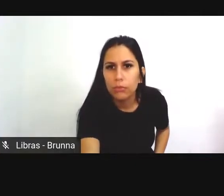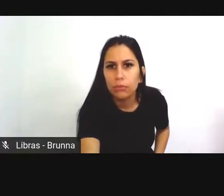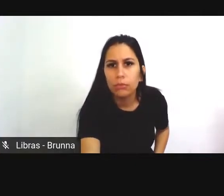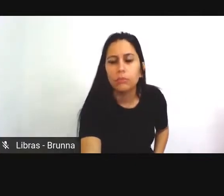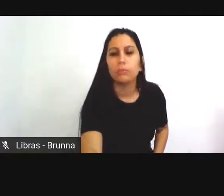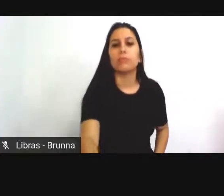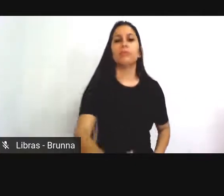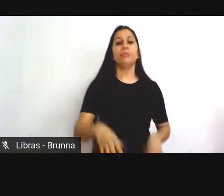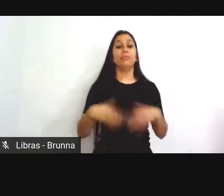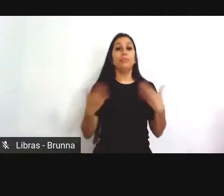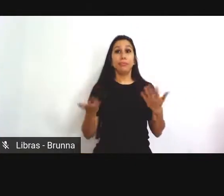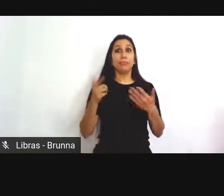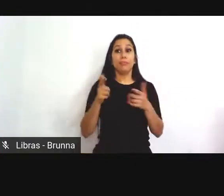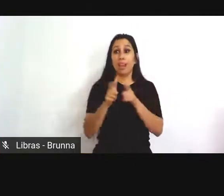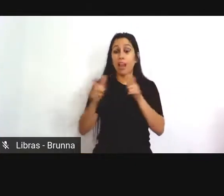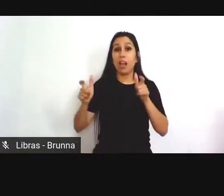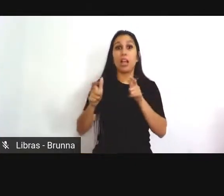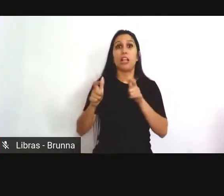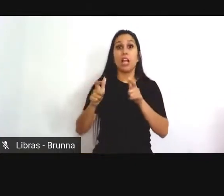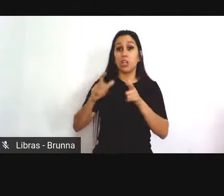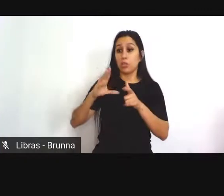para cá, para o CEFOR. Então,